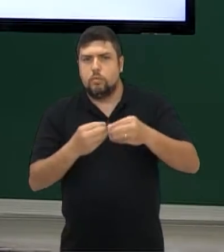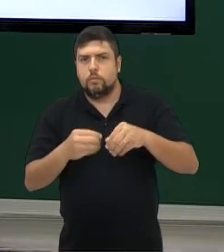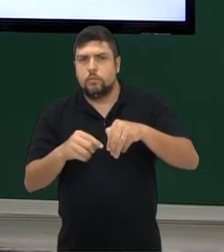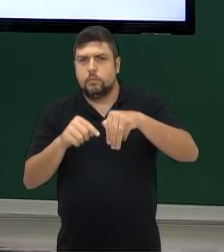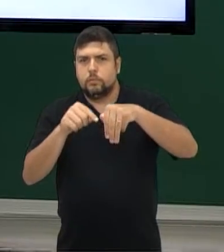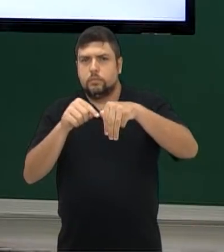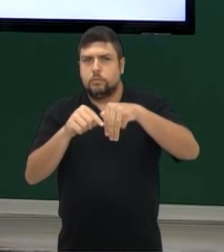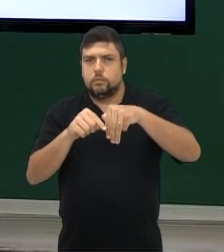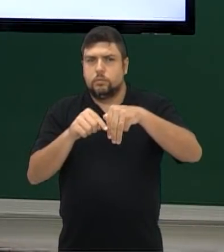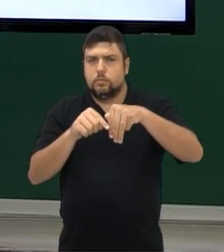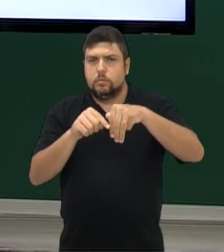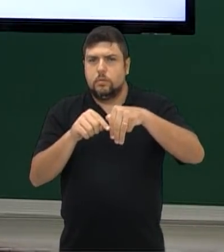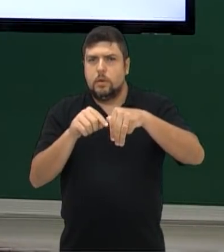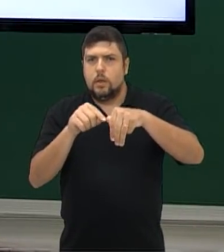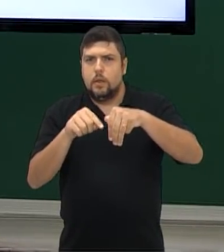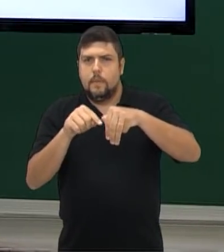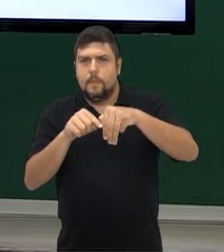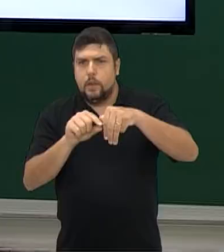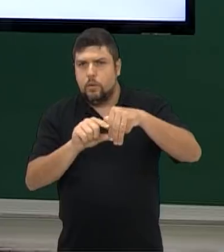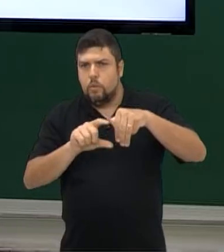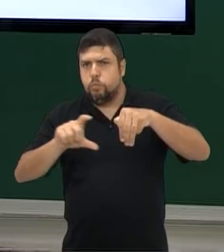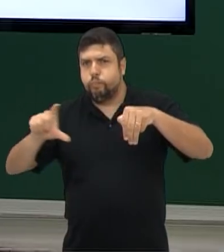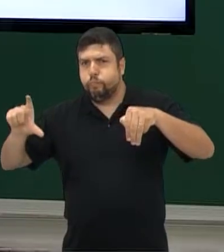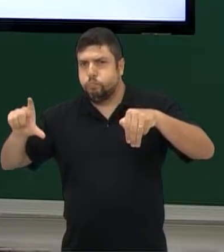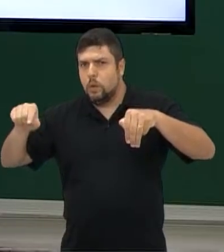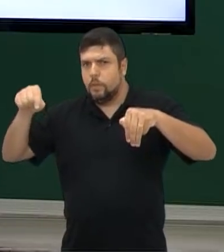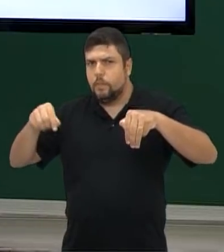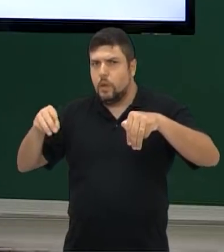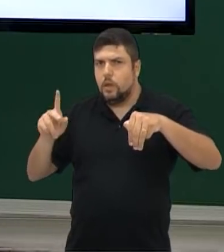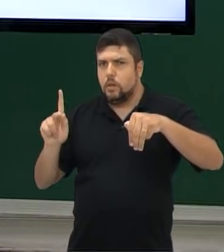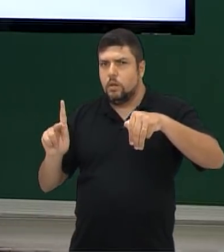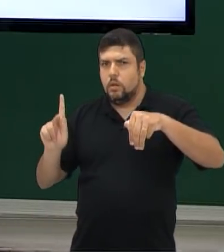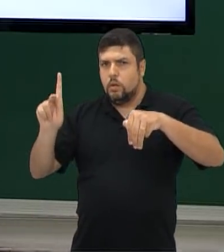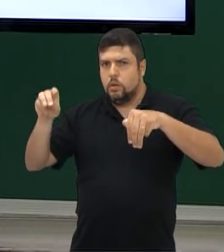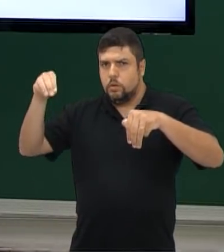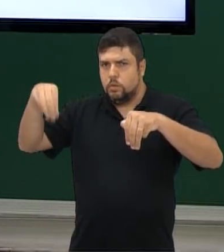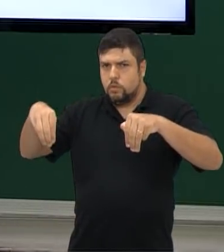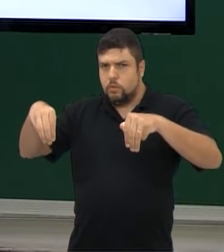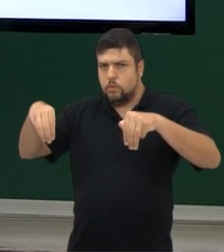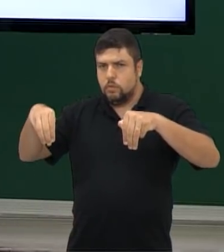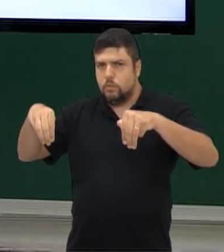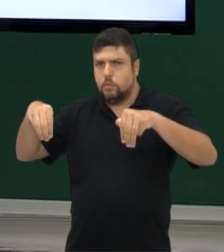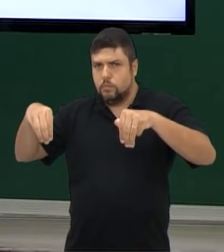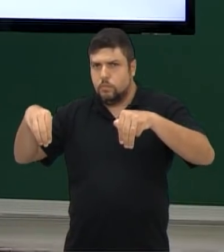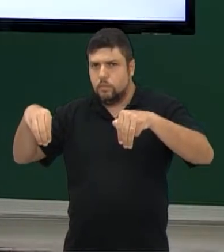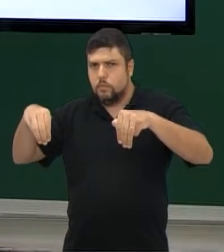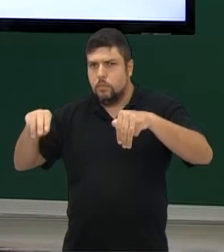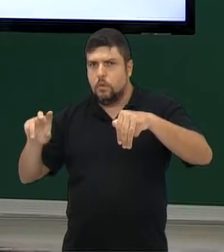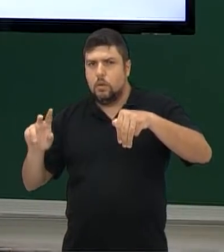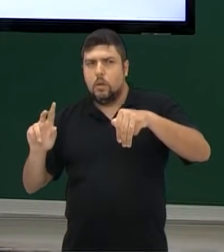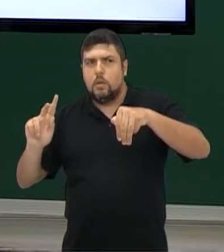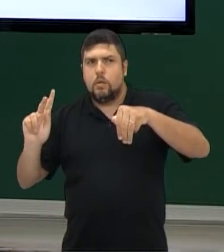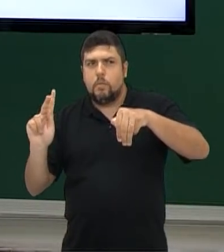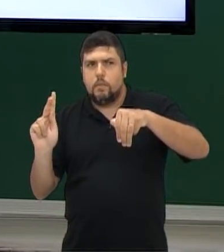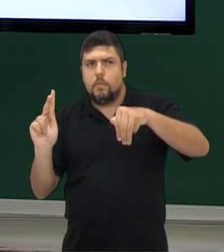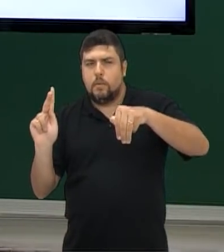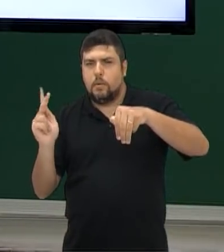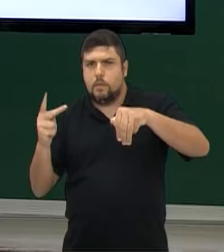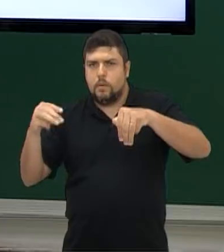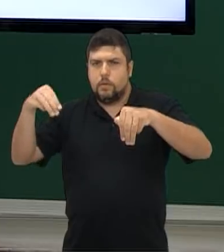tenho quilômetro, que a gente já conhece, hectômetro, que é novo e não